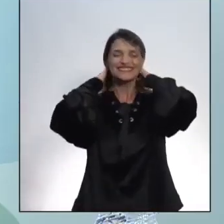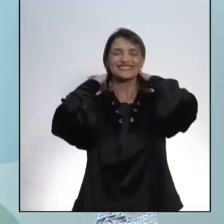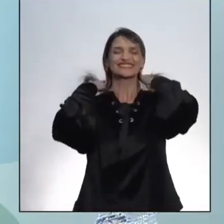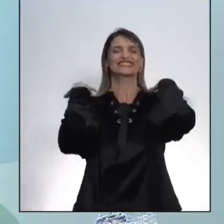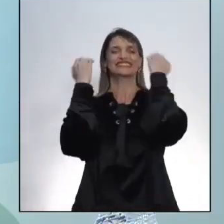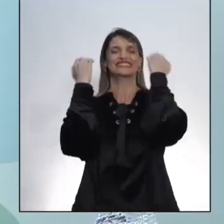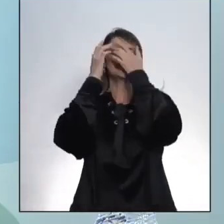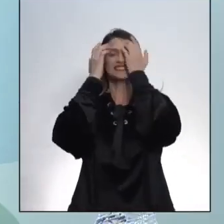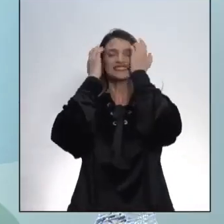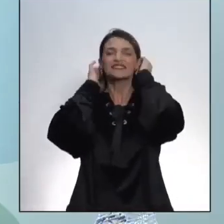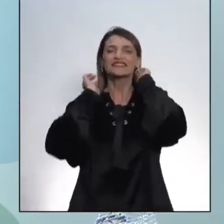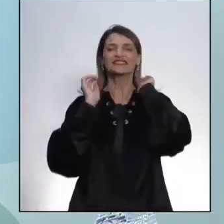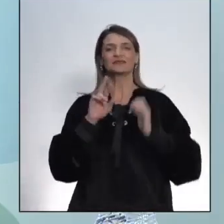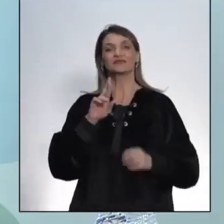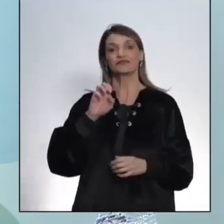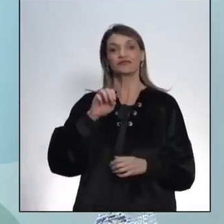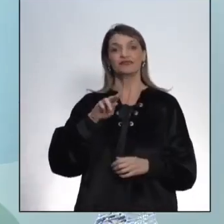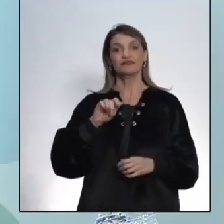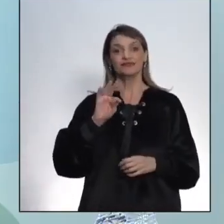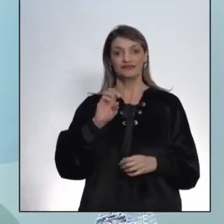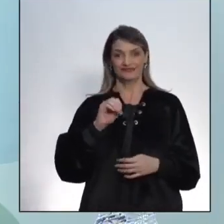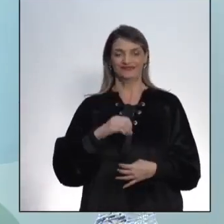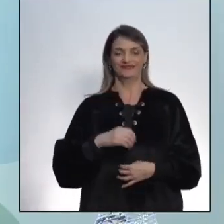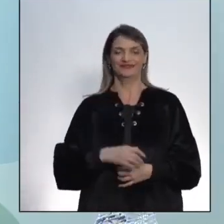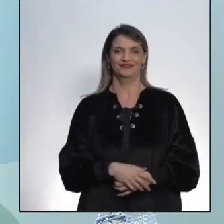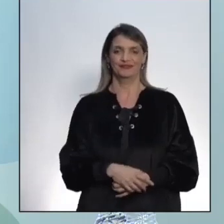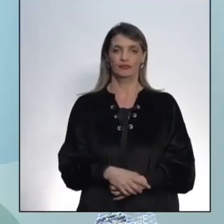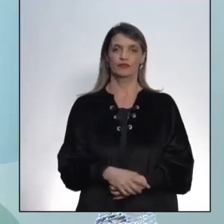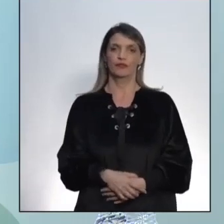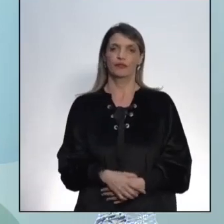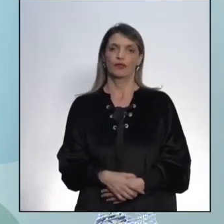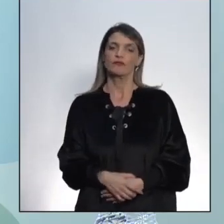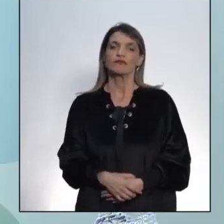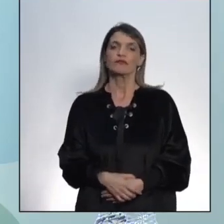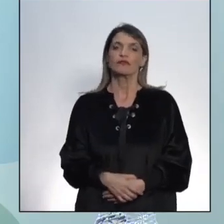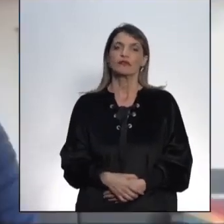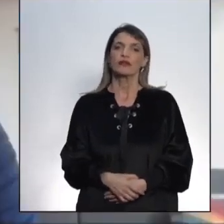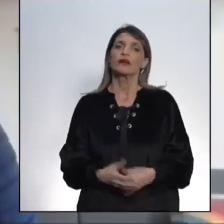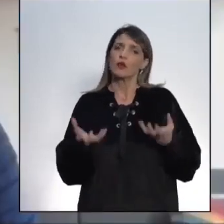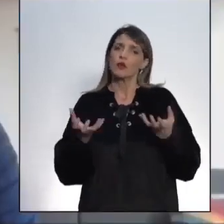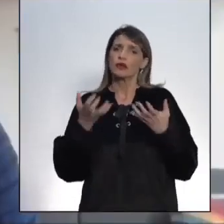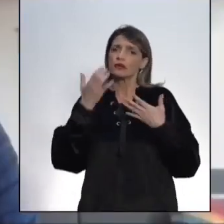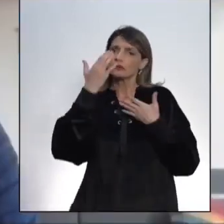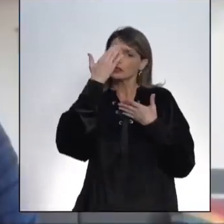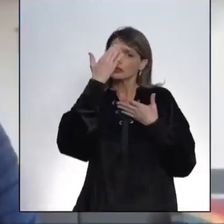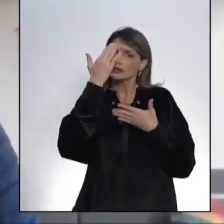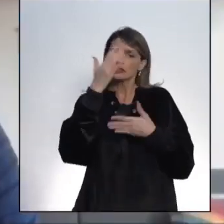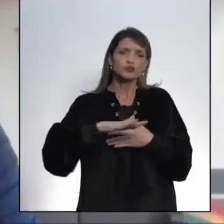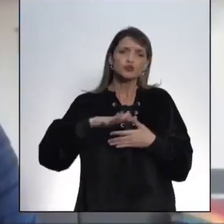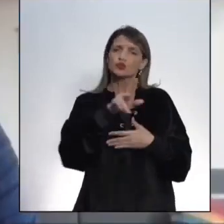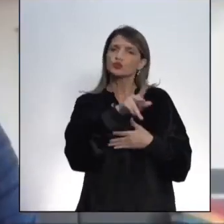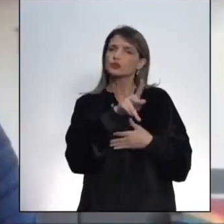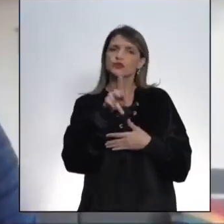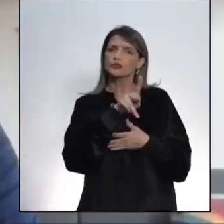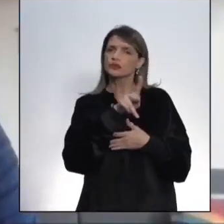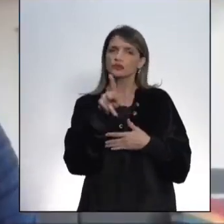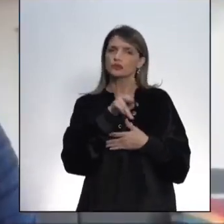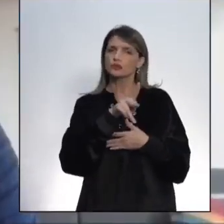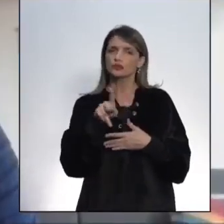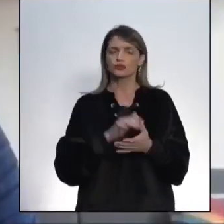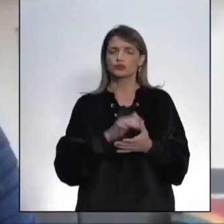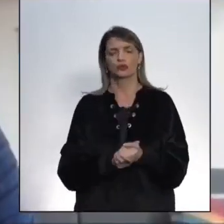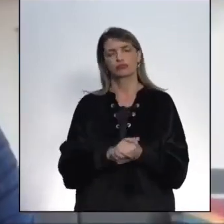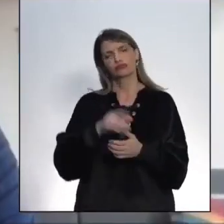suas considerações finais, por favor. Meu primeiro comentário é de agradecimento aos professores da rede que estão aí todos